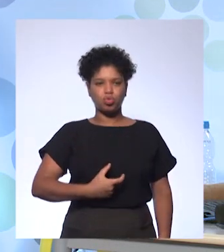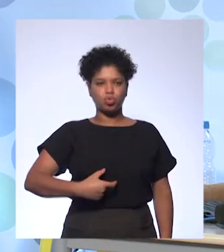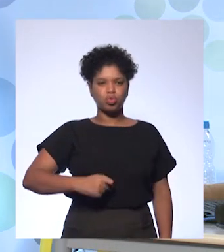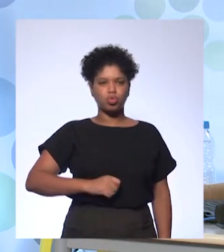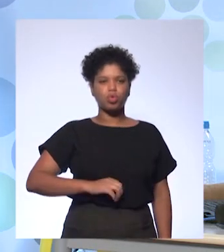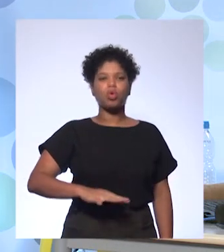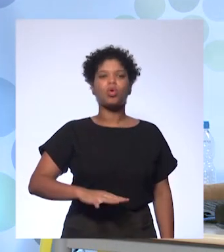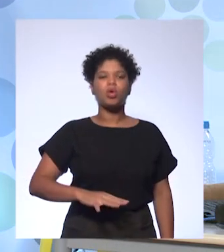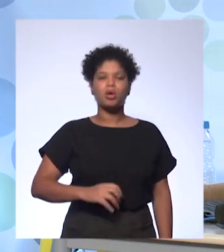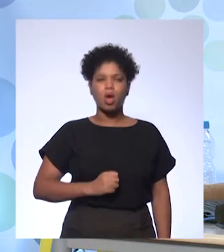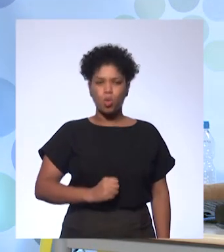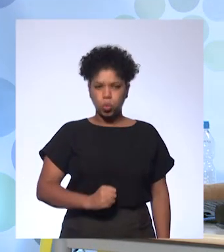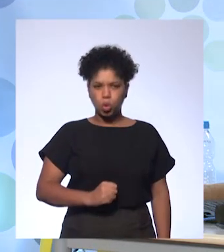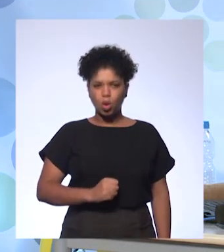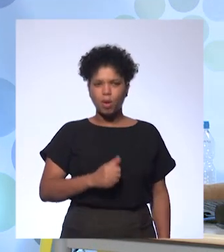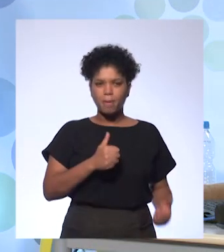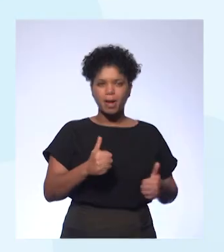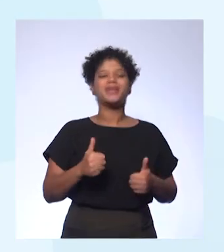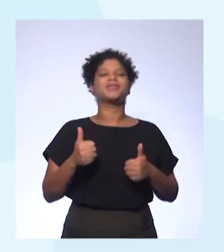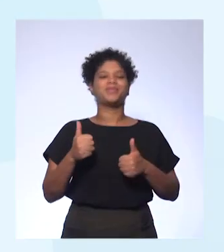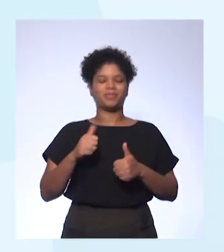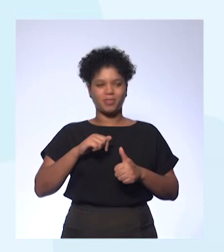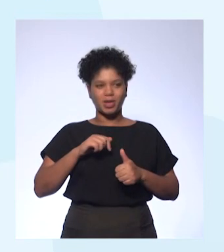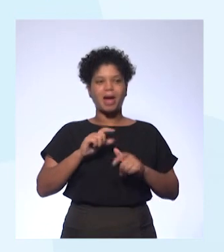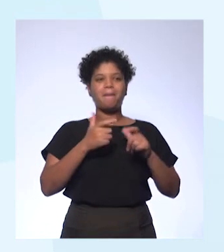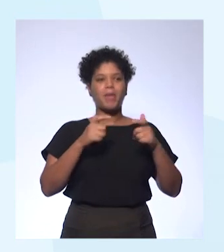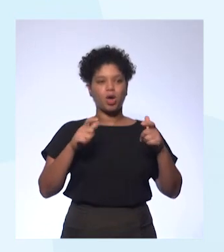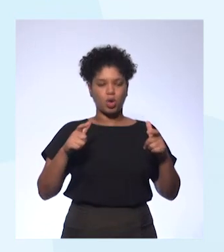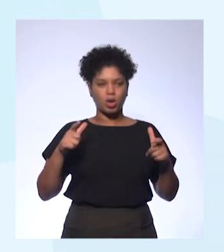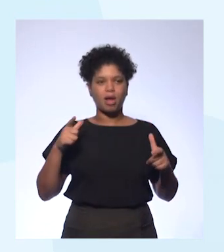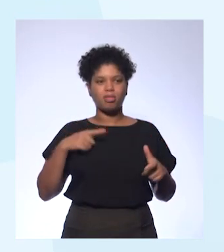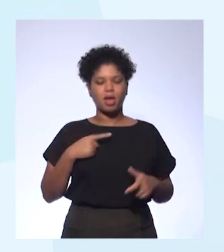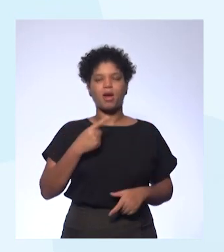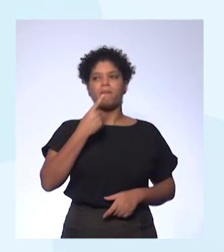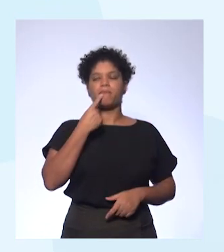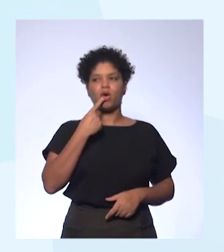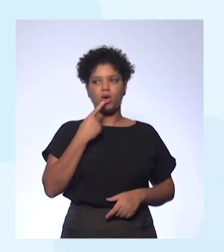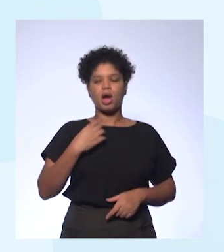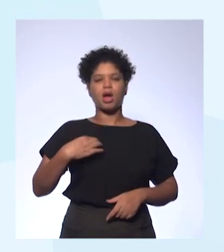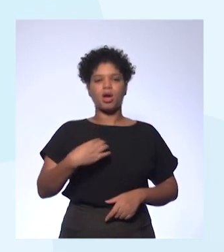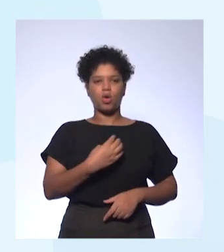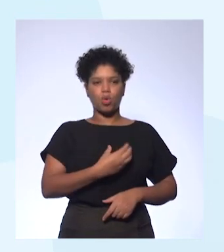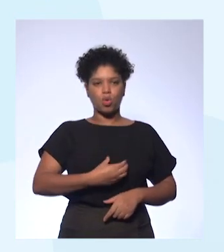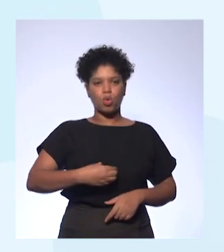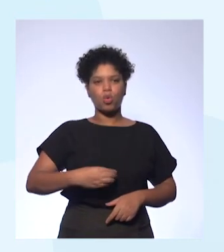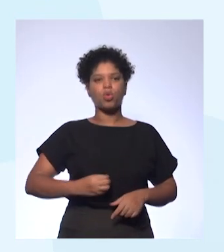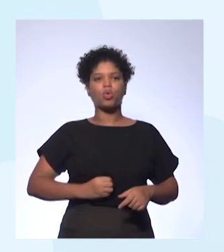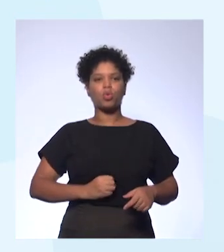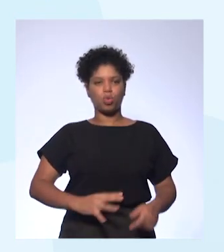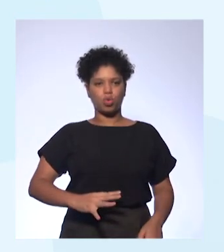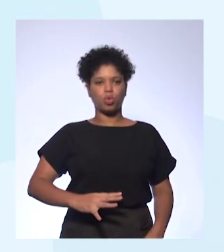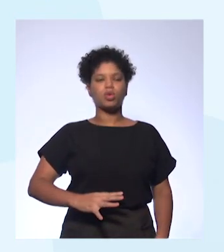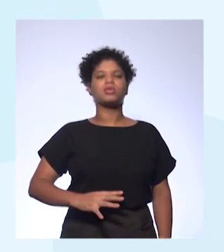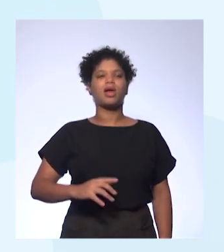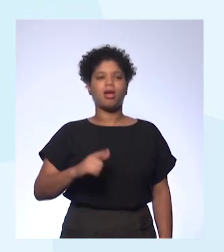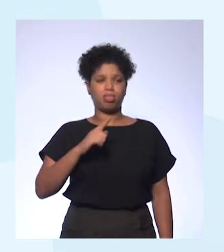sistema digestório mais completão, assim. Então, né, tem boca, estômago, intestino e ânus.